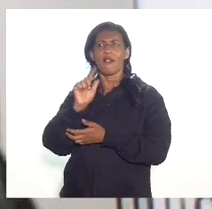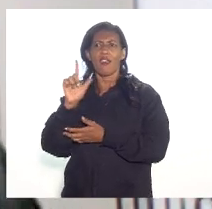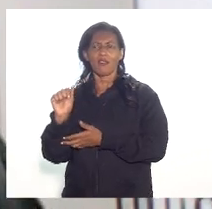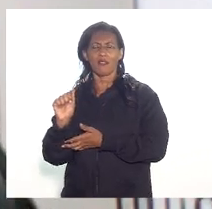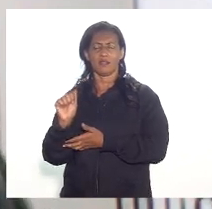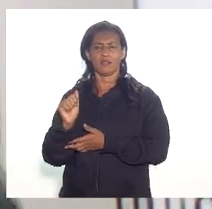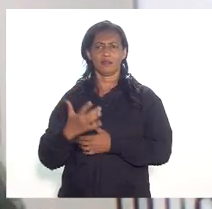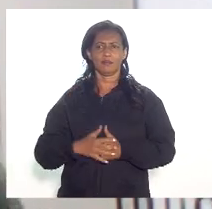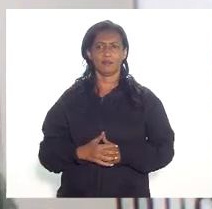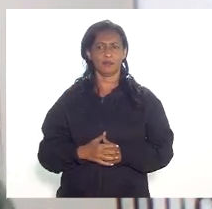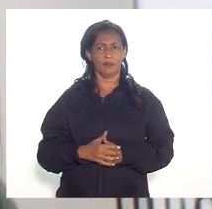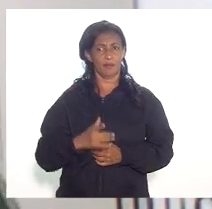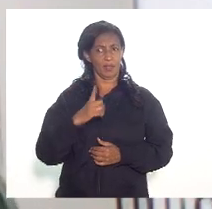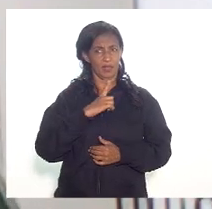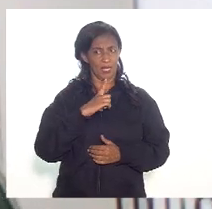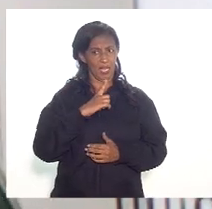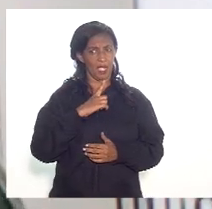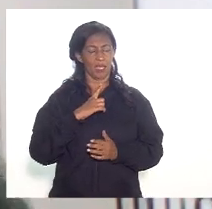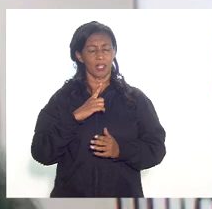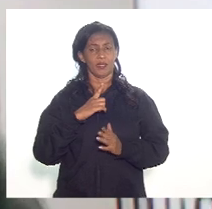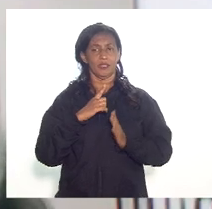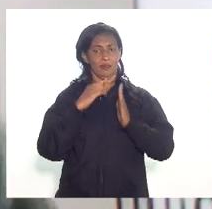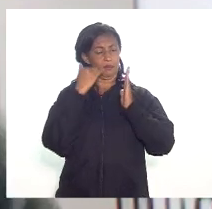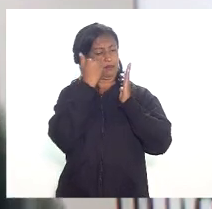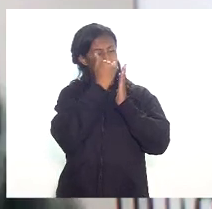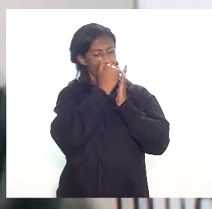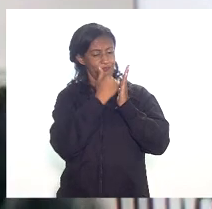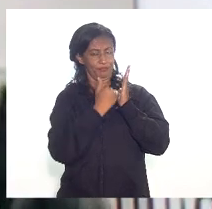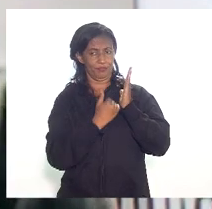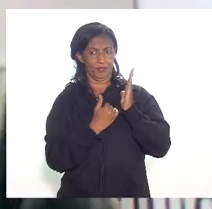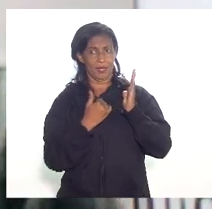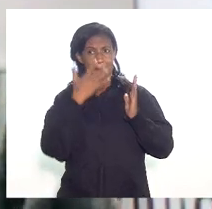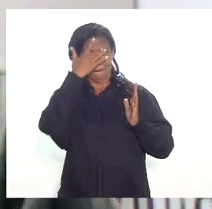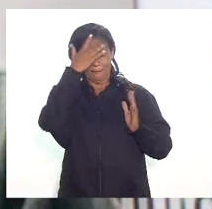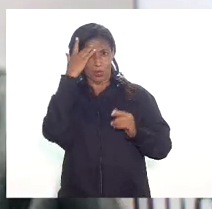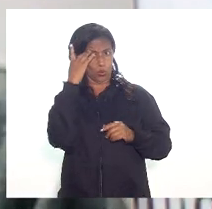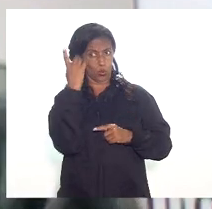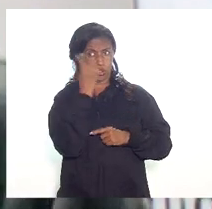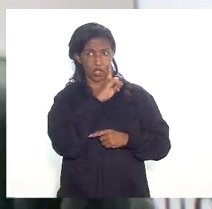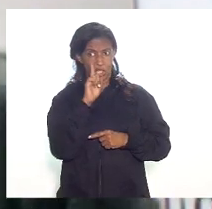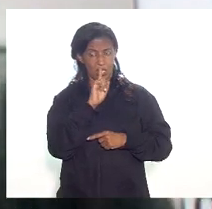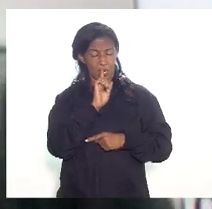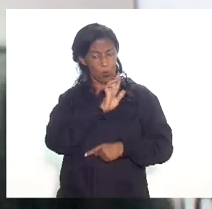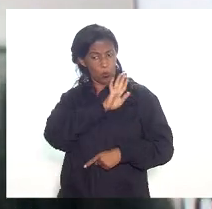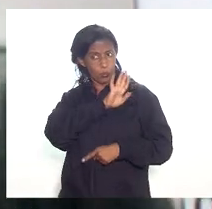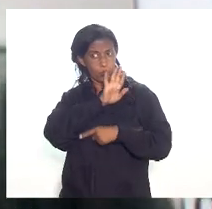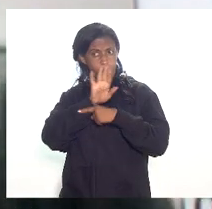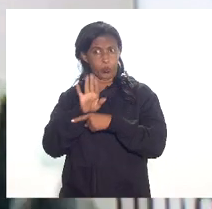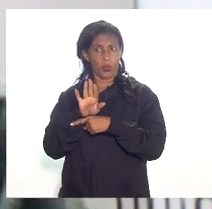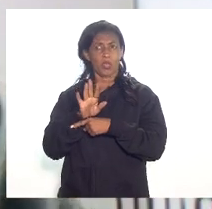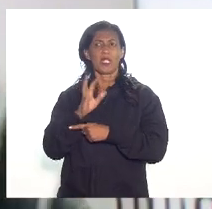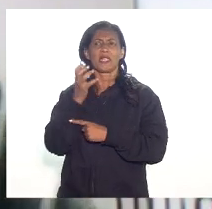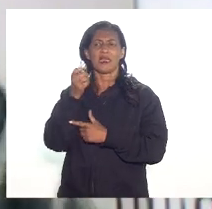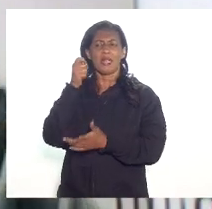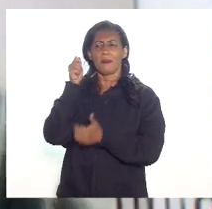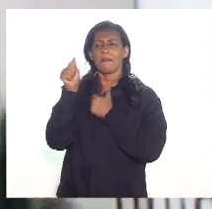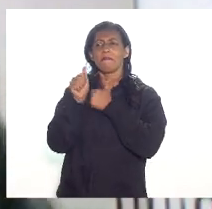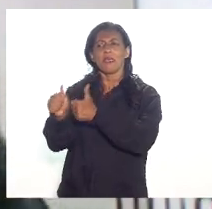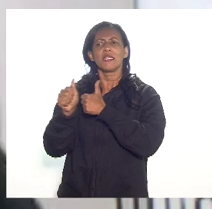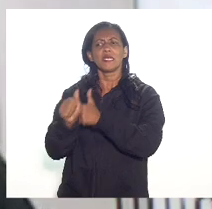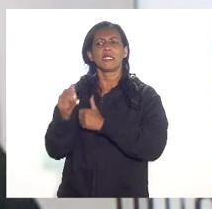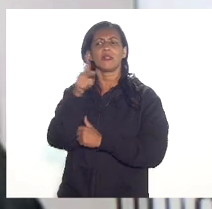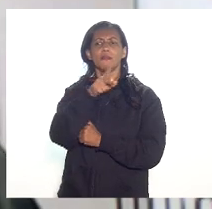agora existe uma agenda daqueles que não defendem a educação e querem impor a censura querem perseguir os